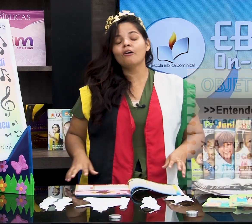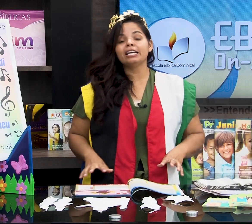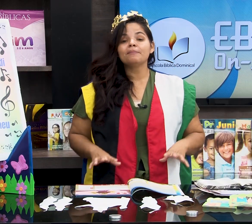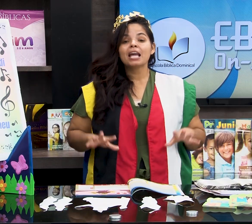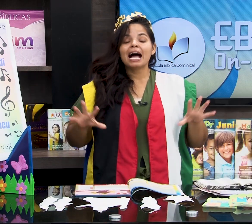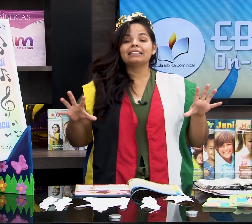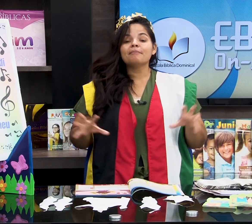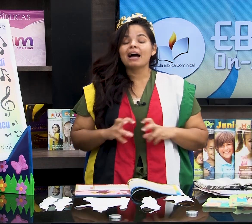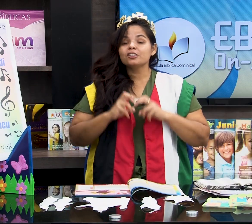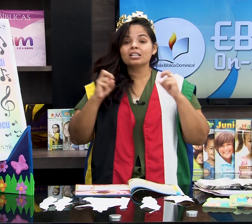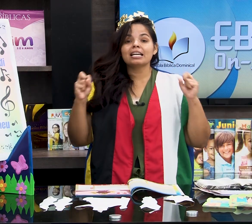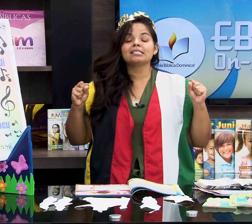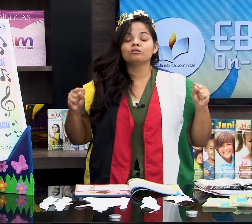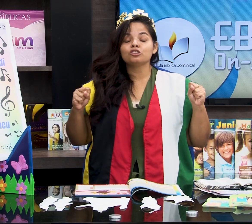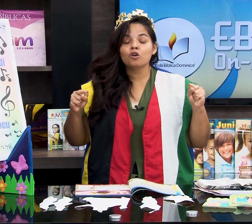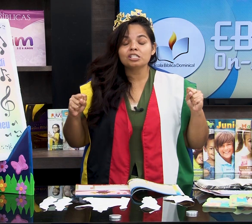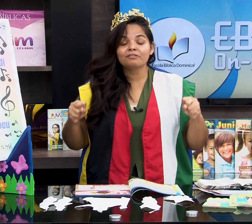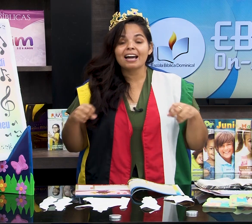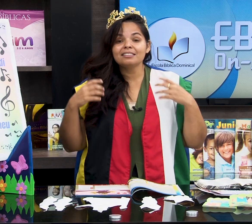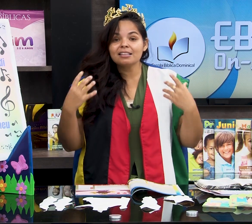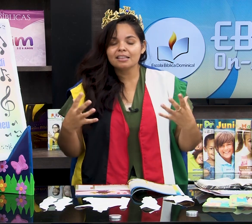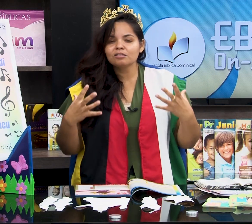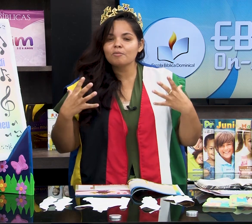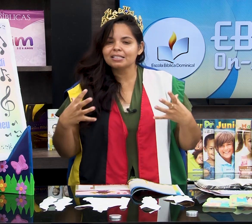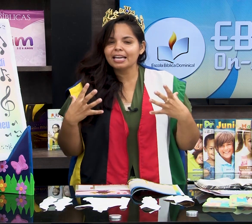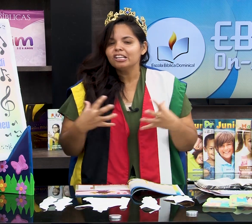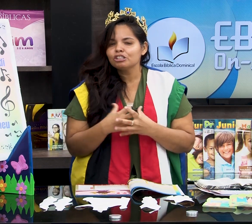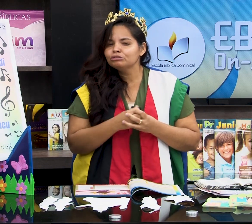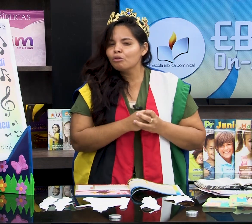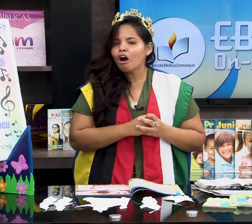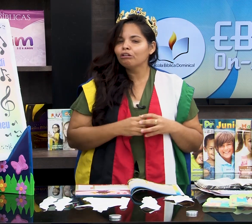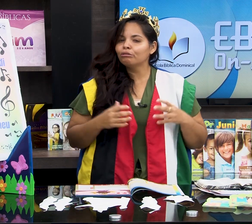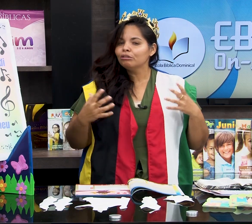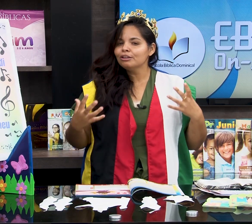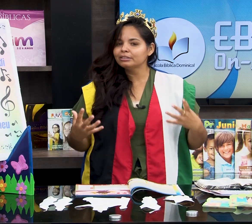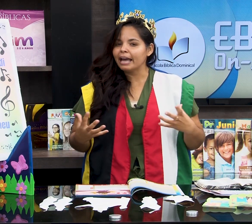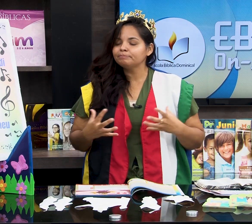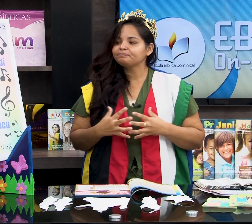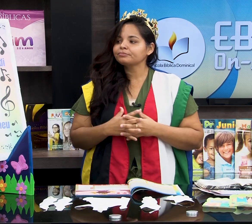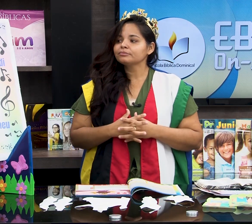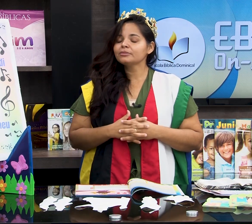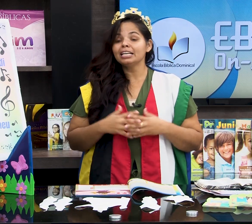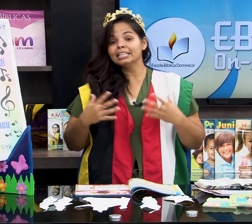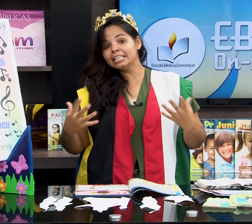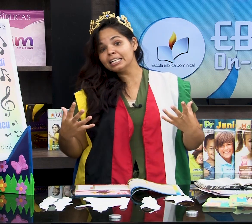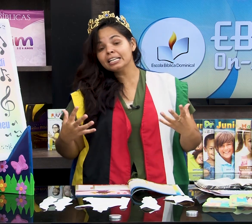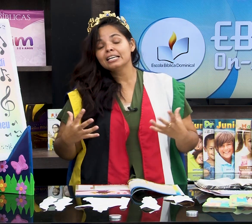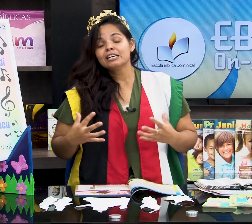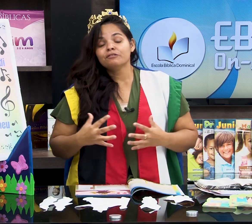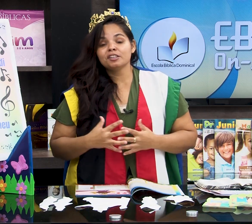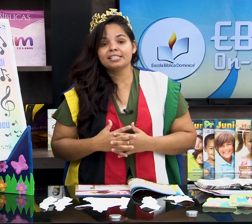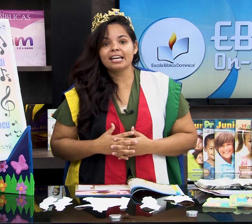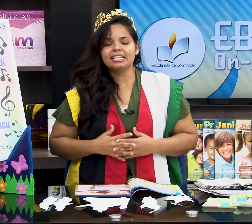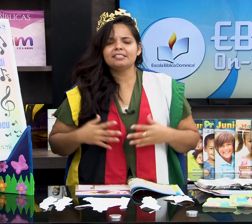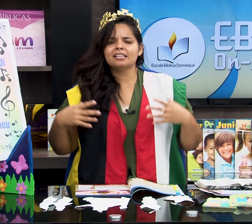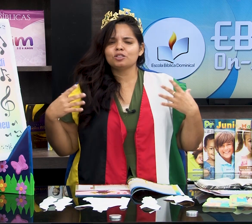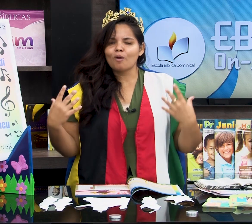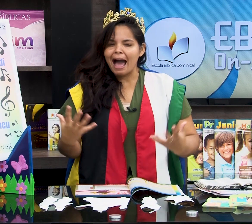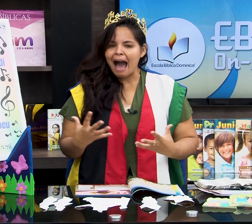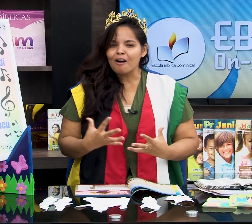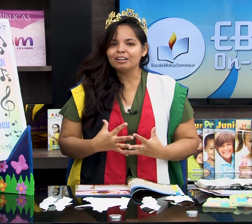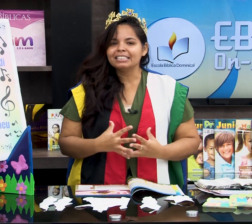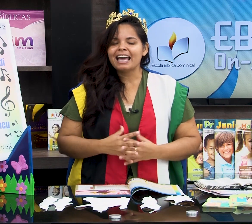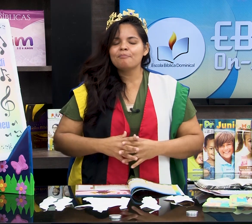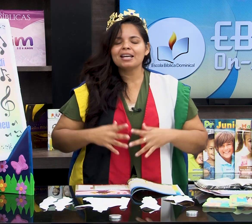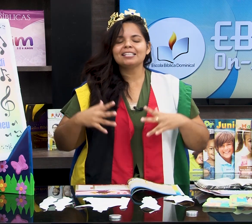certo? Então, olha, a temática da lição de hoje vai trazer sobre essa questão do orgulho, né? E você inicia